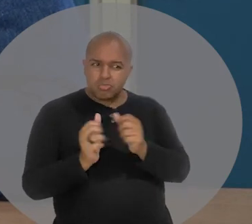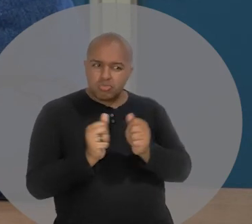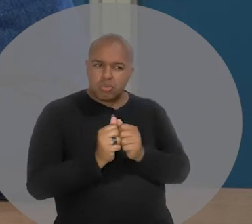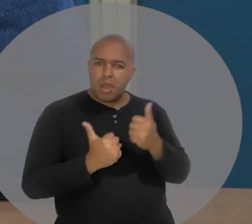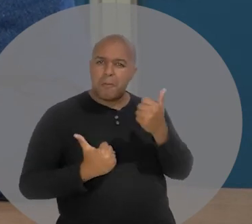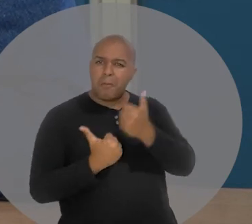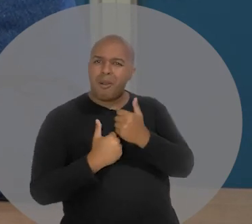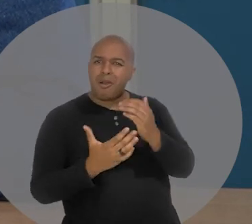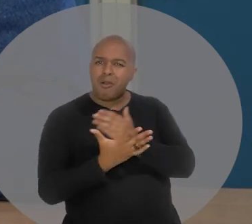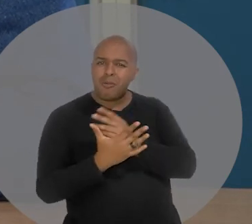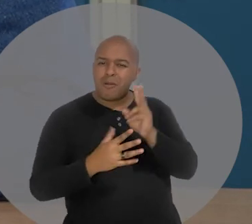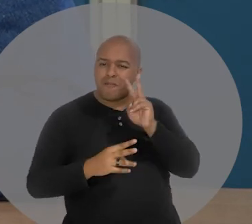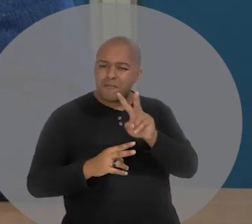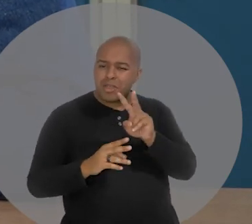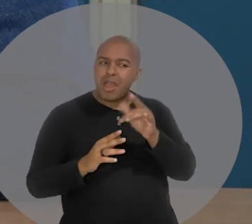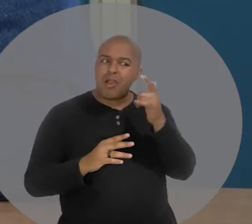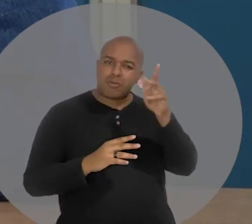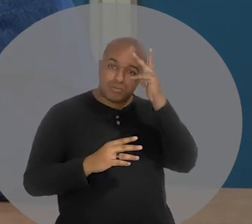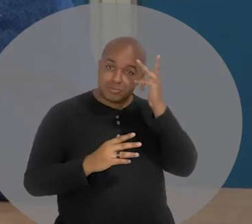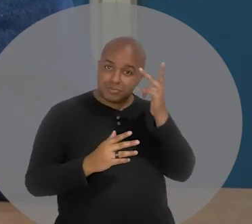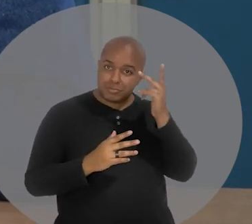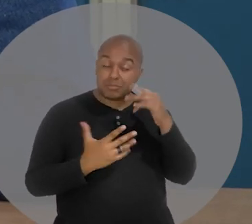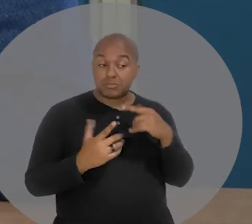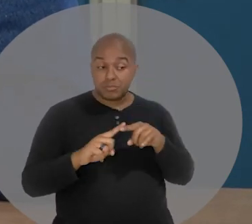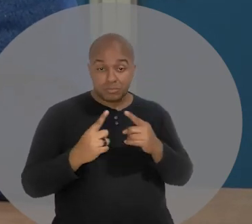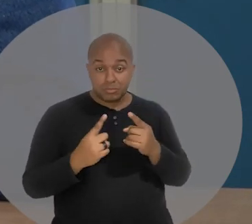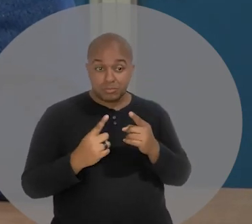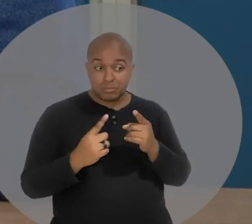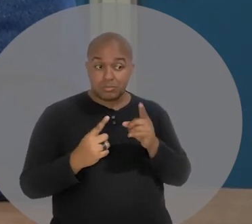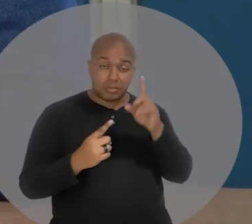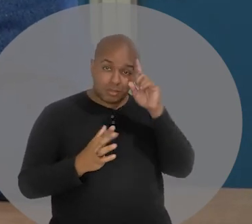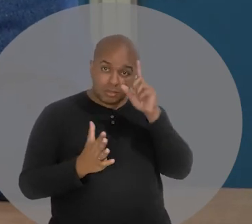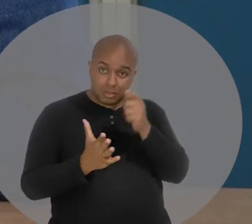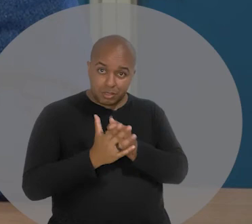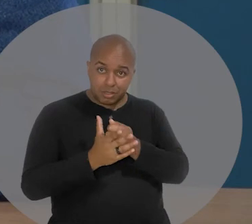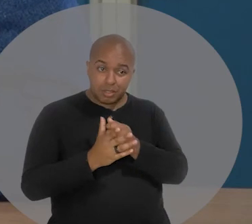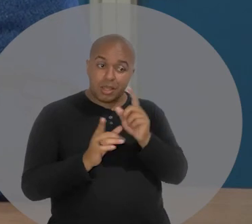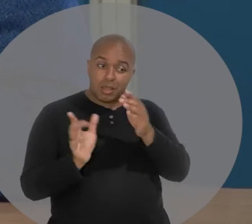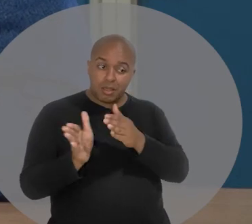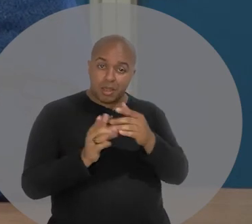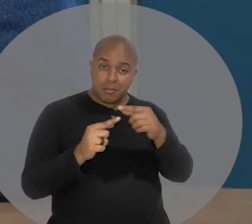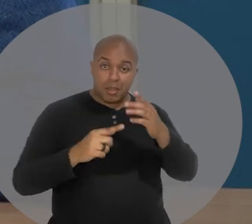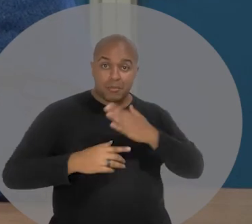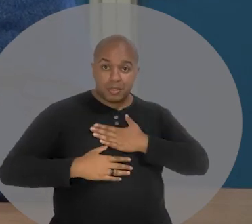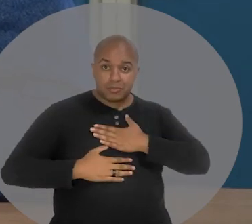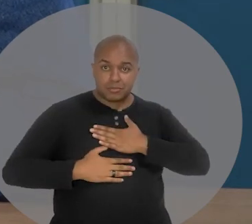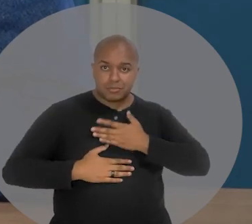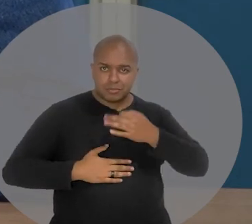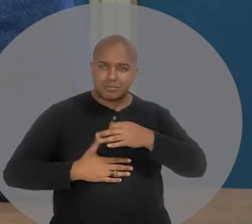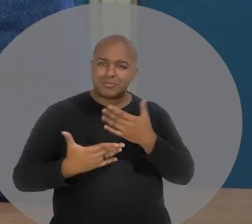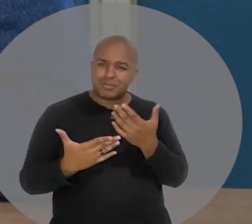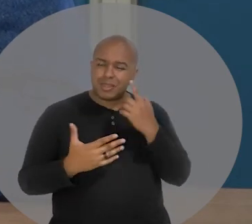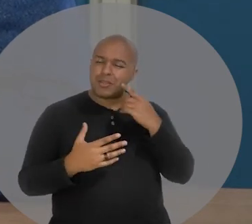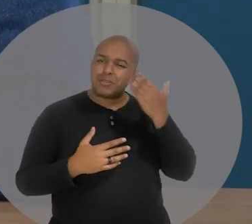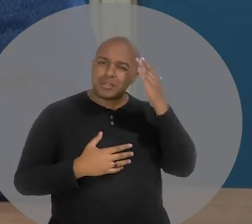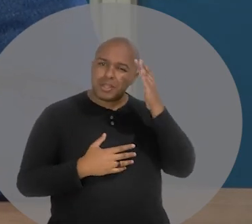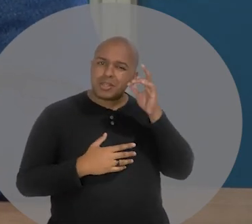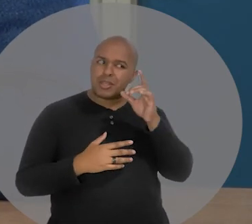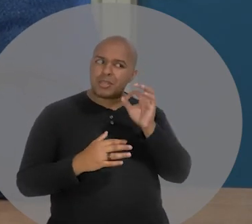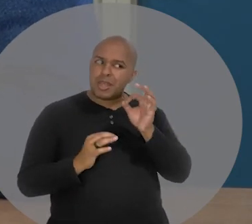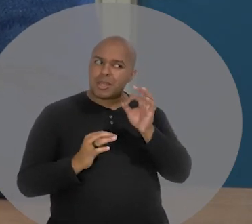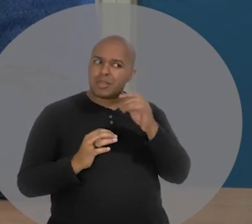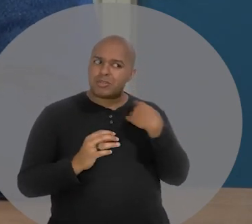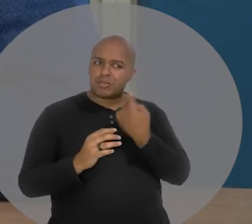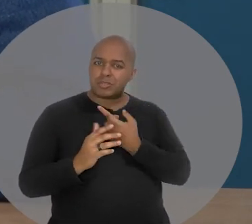alguém, assistida por alguém, mas a decisão é tomada por mim, né? Então, eu entendo o Nada Sobre Nós Sem